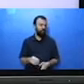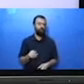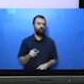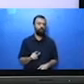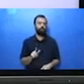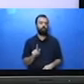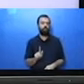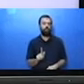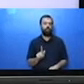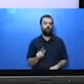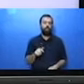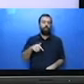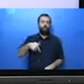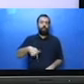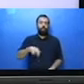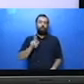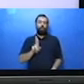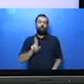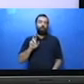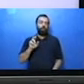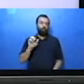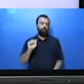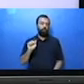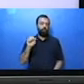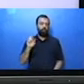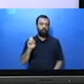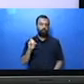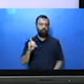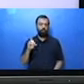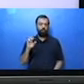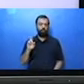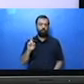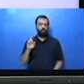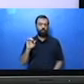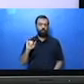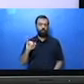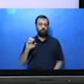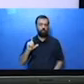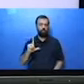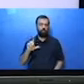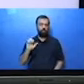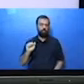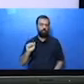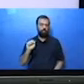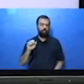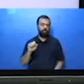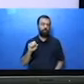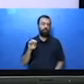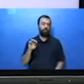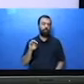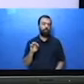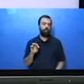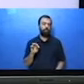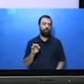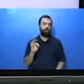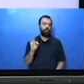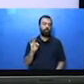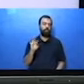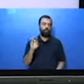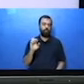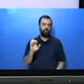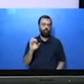4 lados. O pentágono tem 5 lados. O hexágono tem 6 lados.